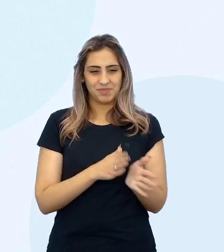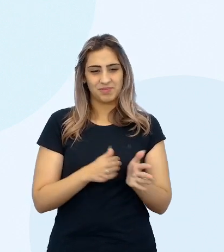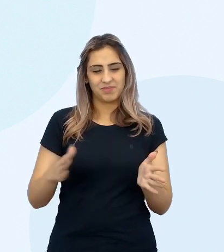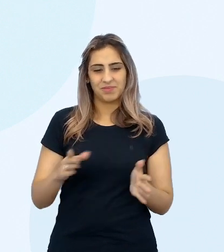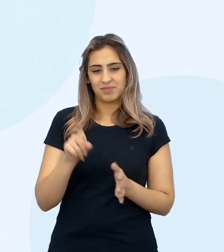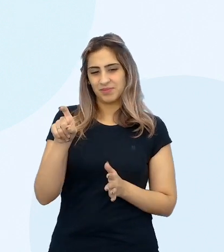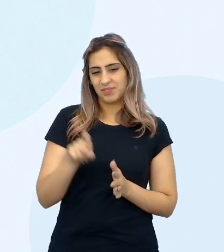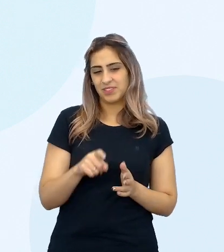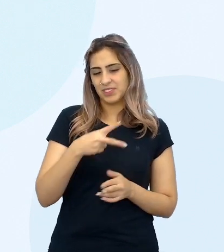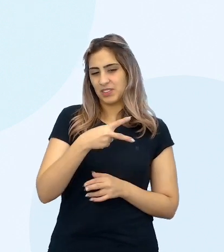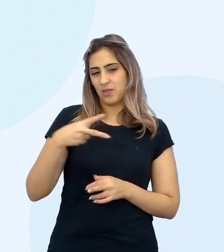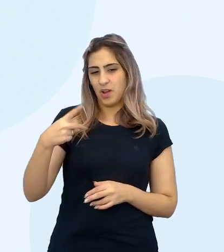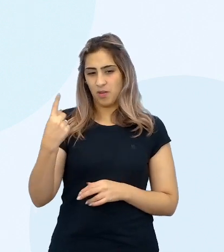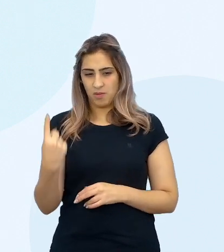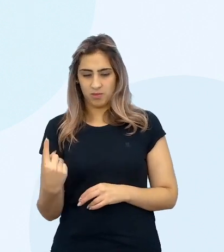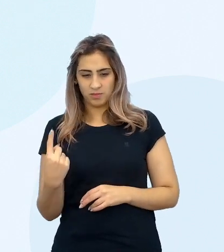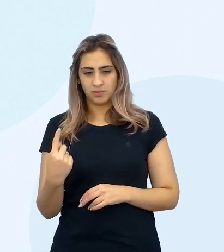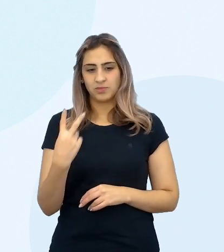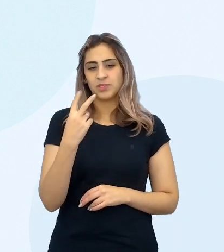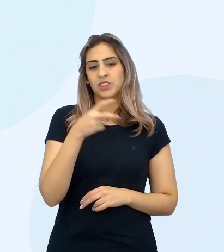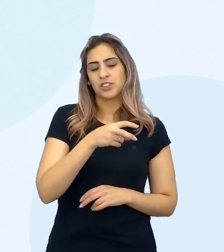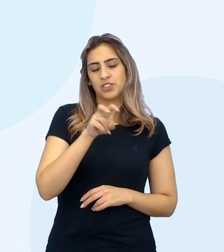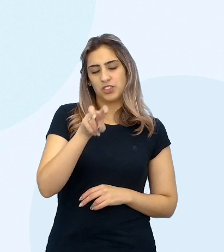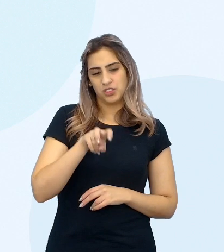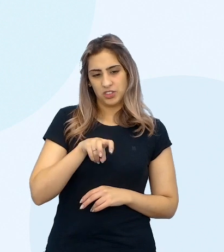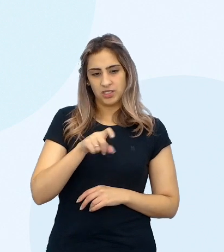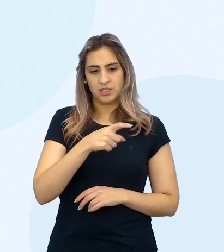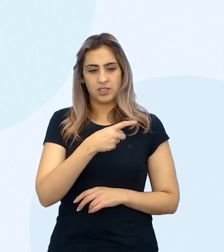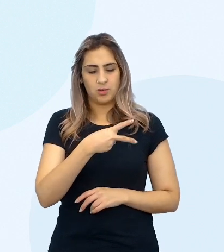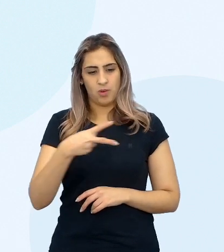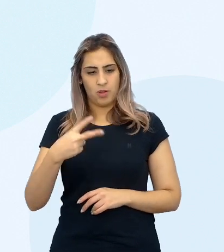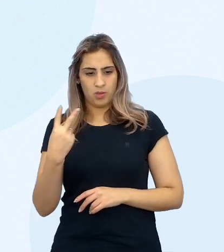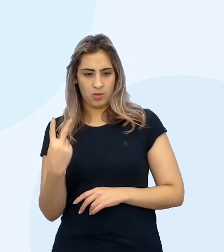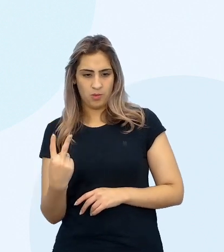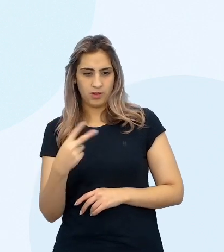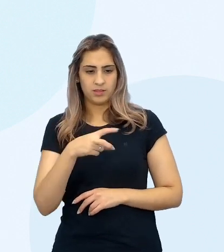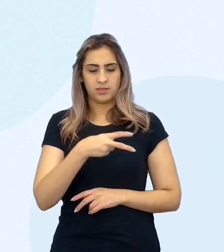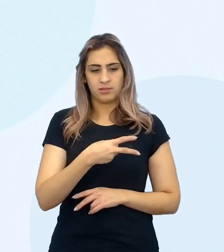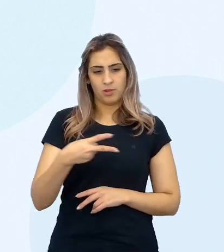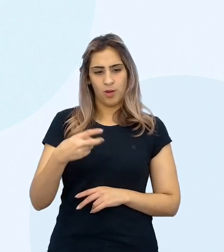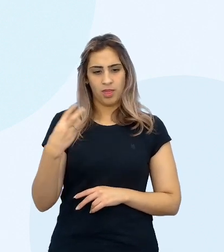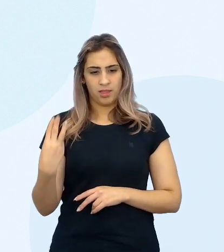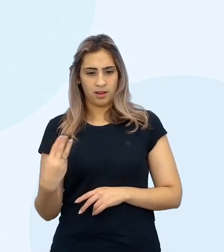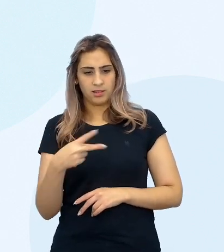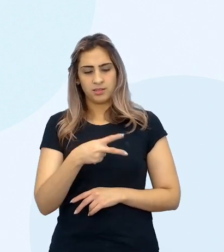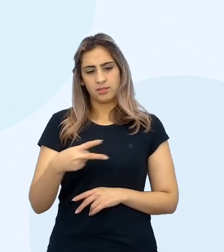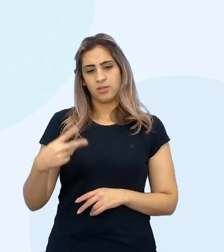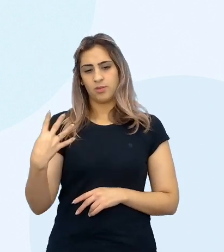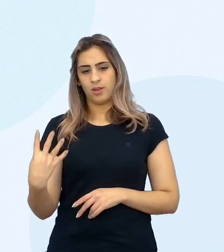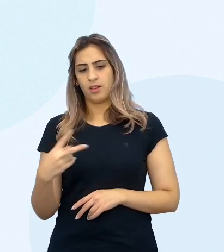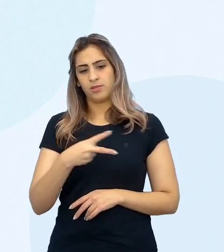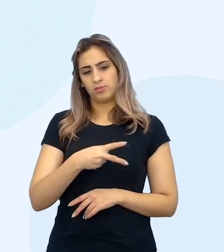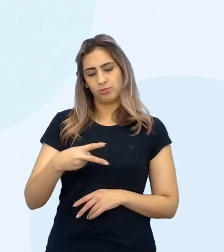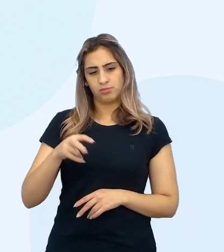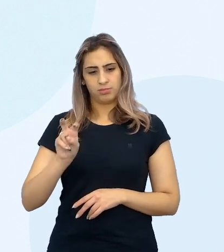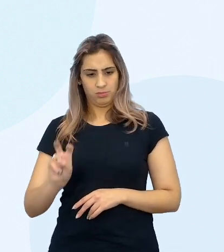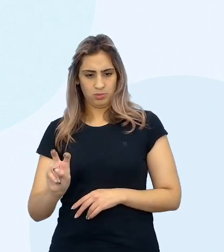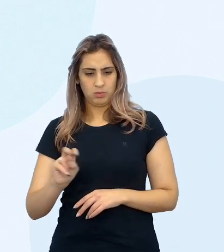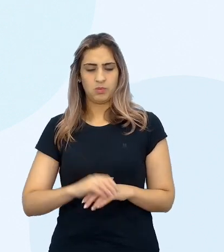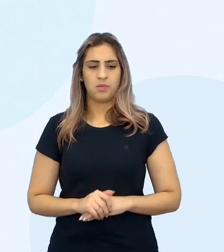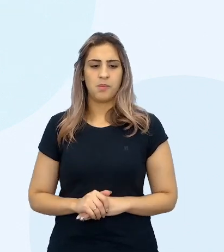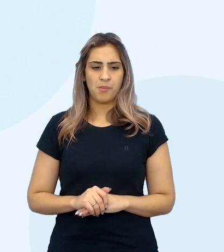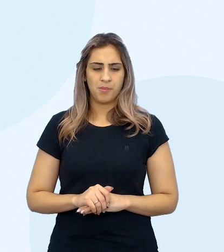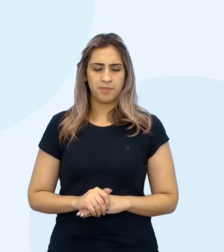X igual a 1, que é o primeiro dia, X igual a 2, que é o segundo dia, X igual a 3, terceiro, quarto e quinto dia. Até os 5 vai,